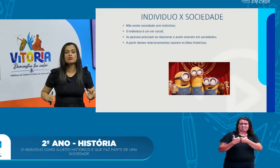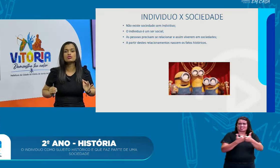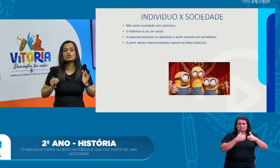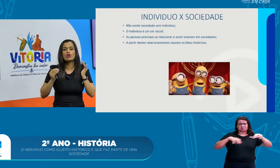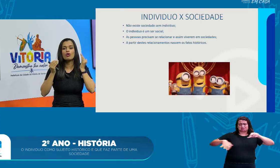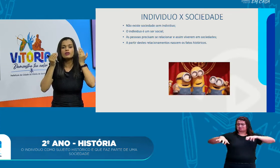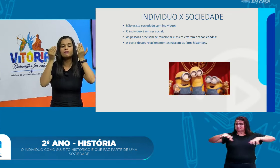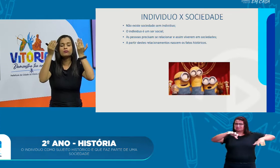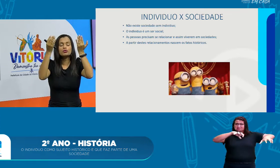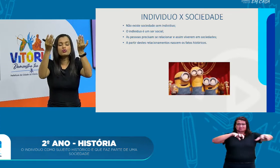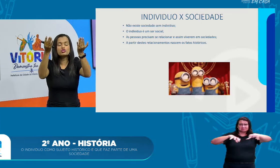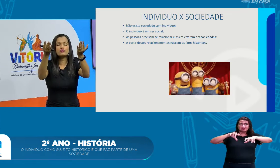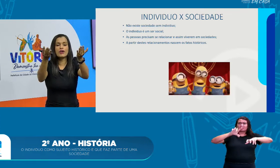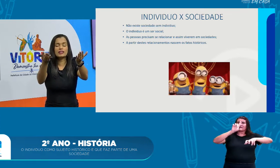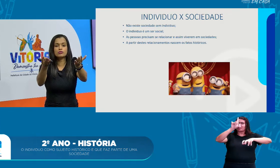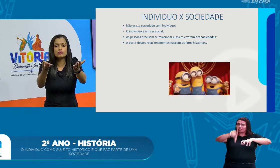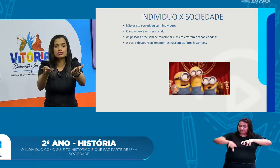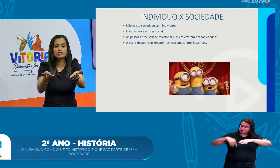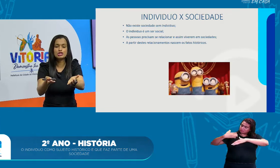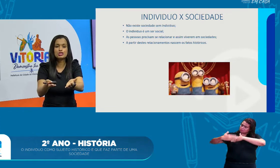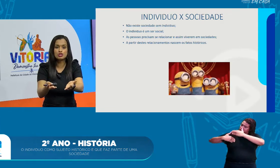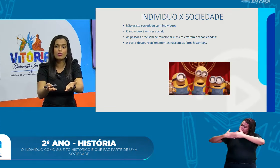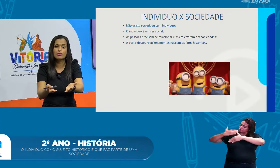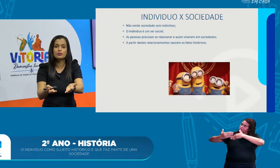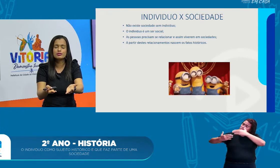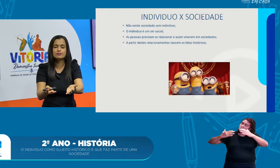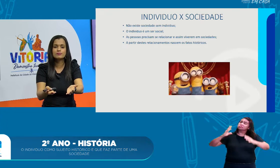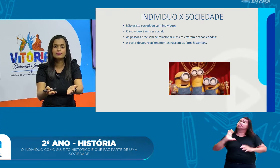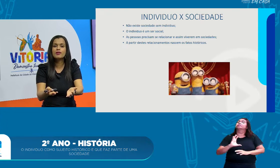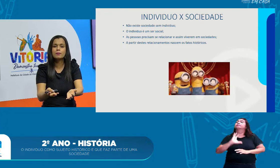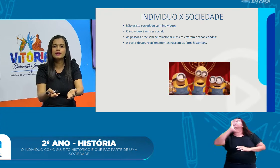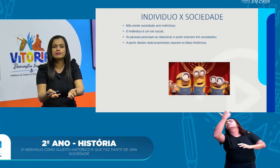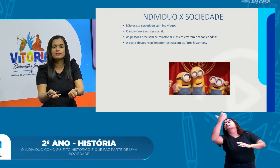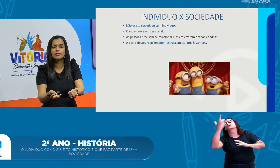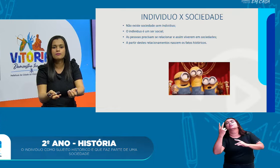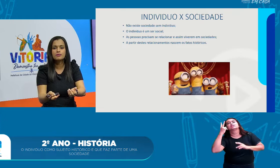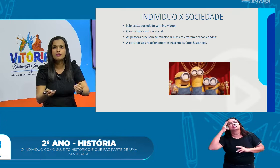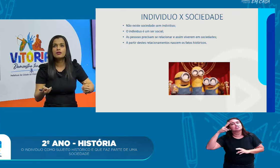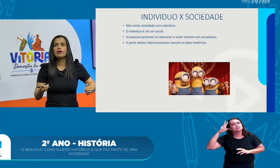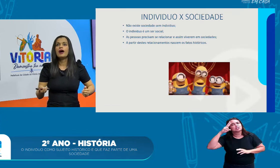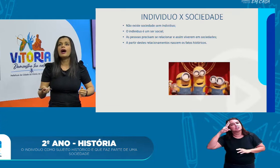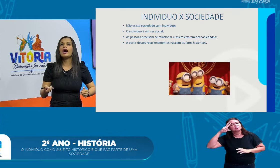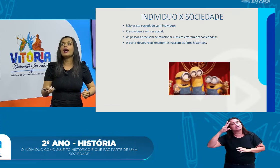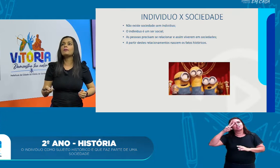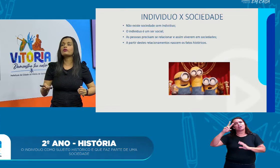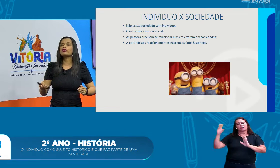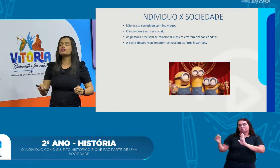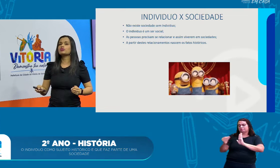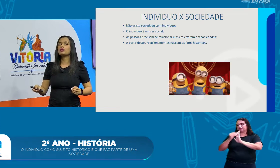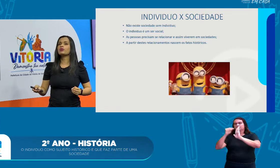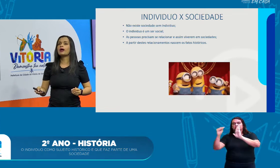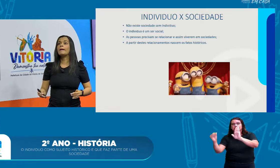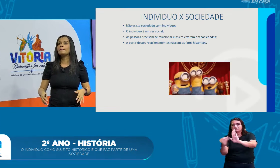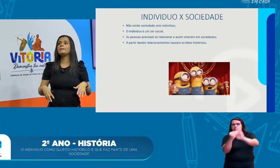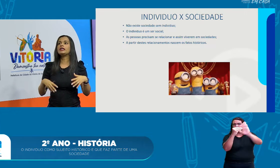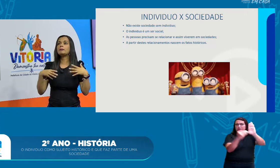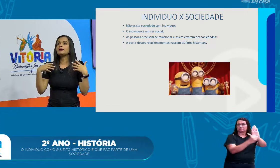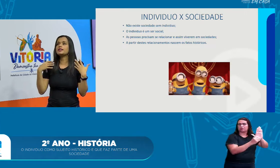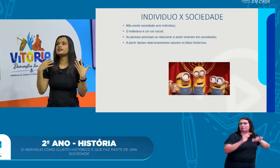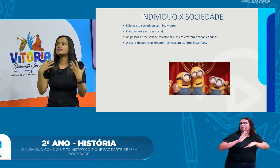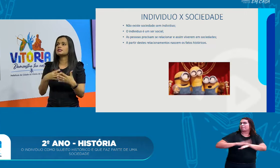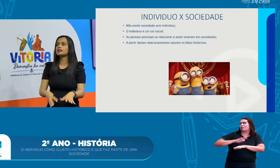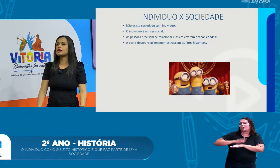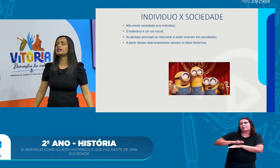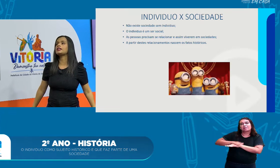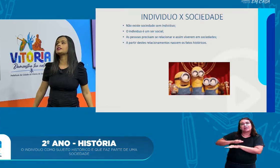que se constrói os fatos históricos. Deu para entender? Ah, professora, minha